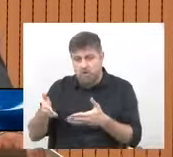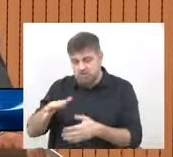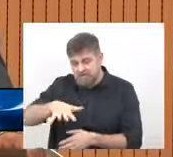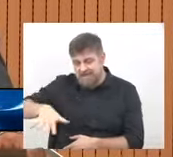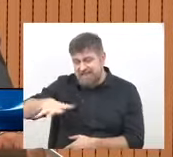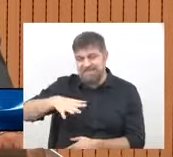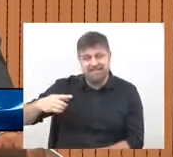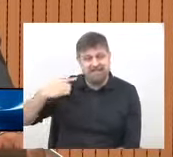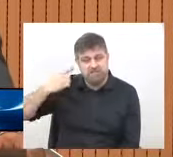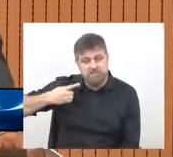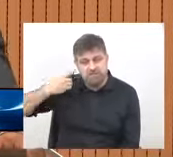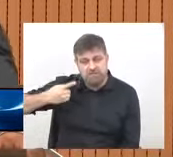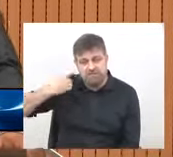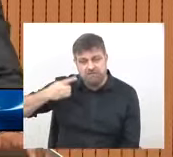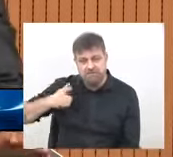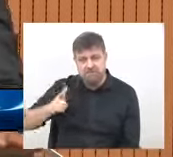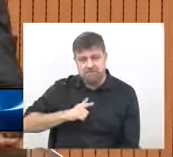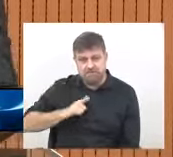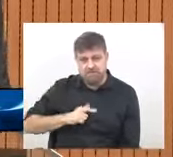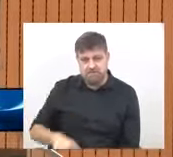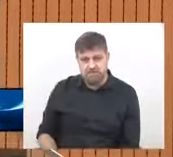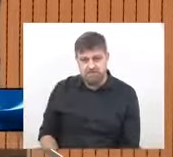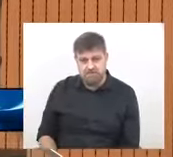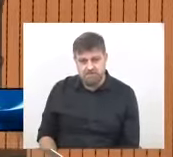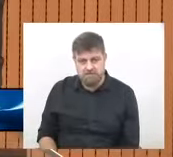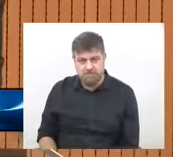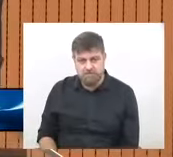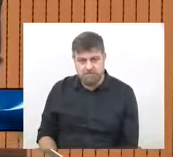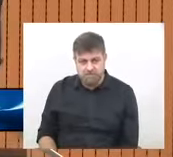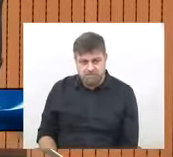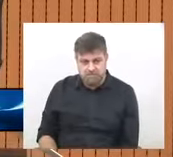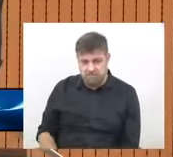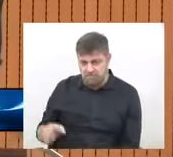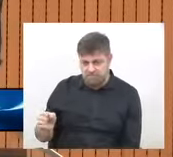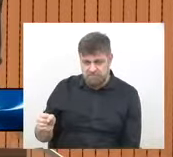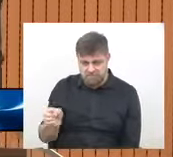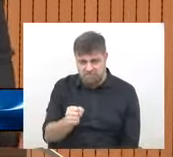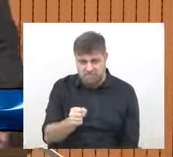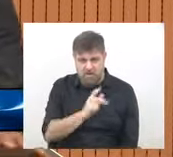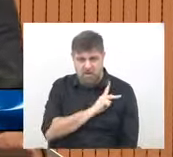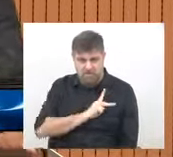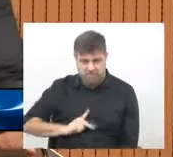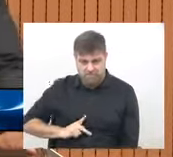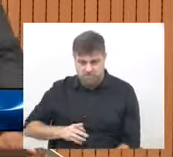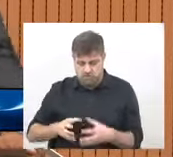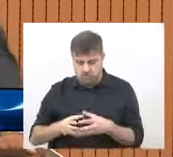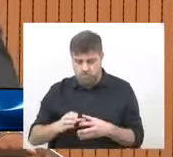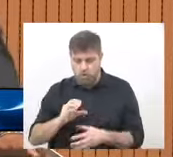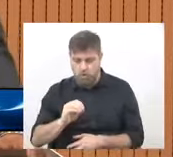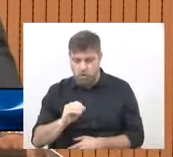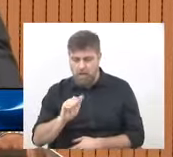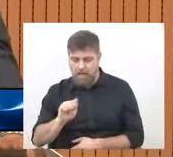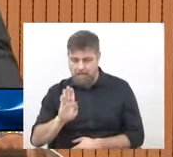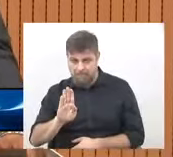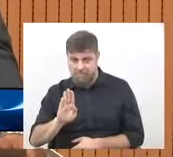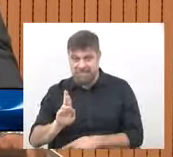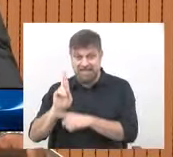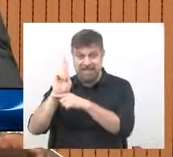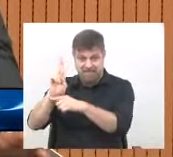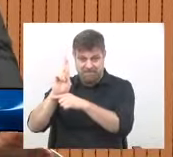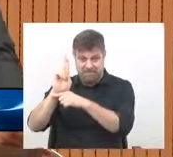advocacia, que é a figura do quinto constitucional. Então, muito presidente de OAB, muitas pessoas que representam a